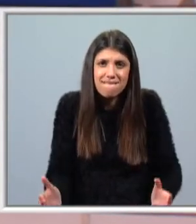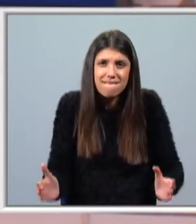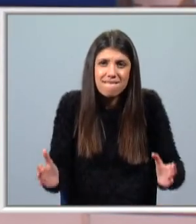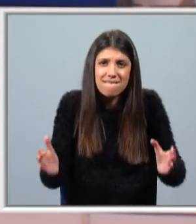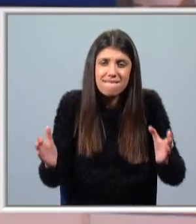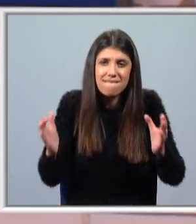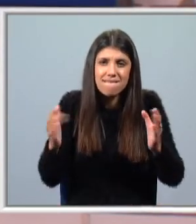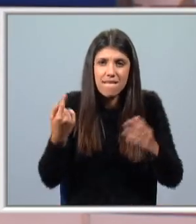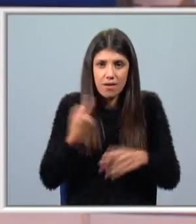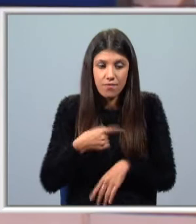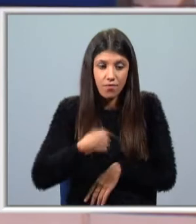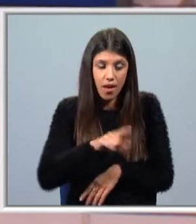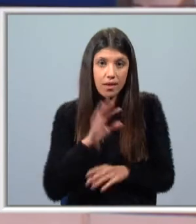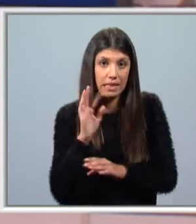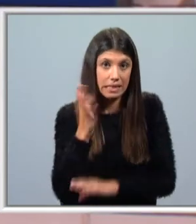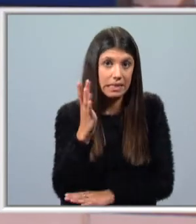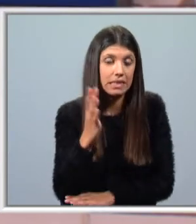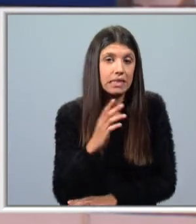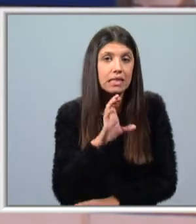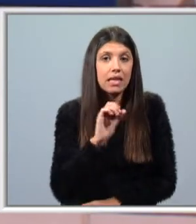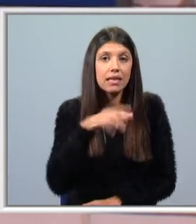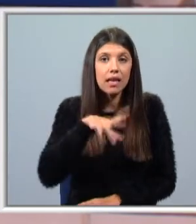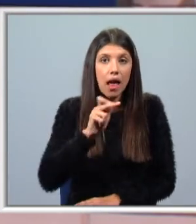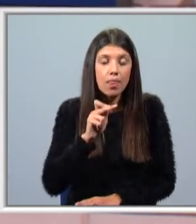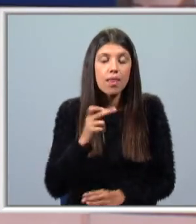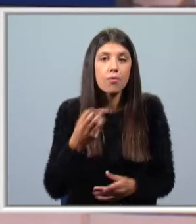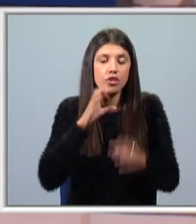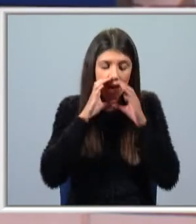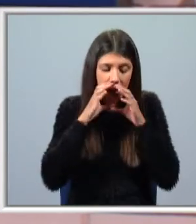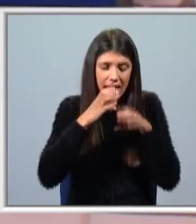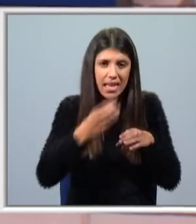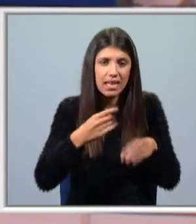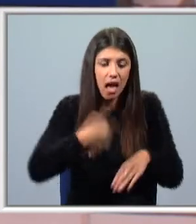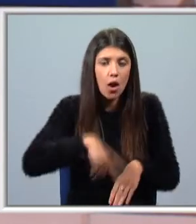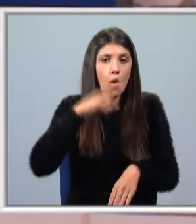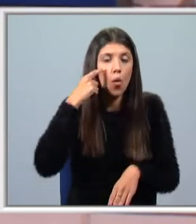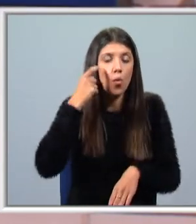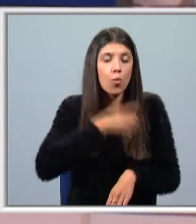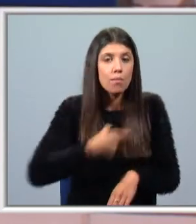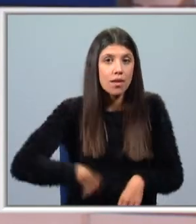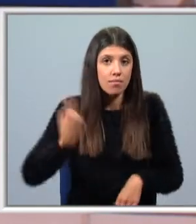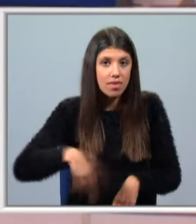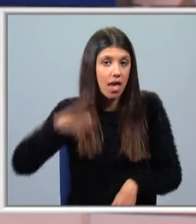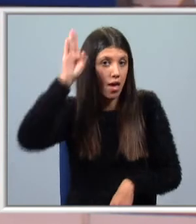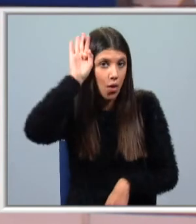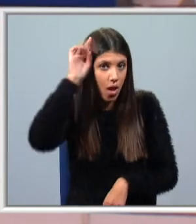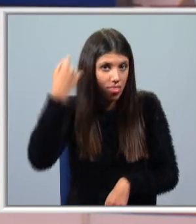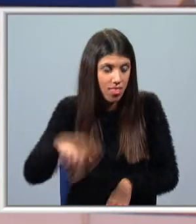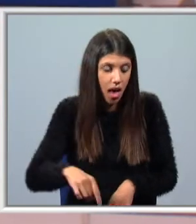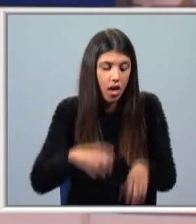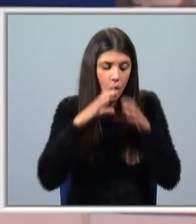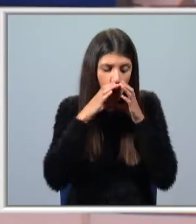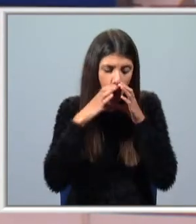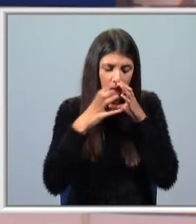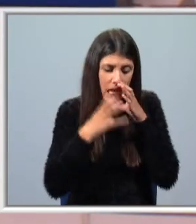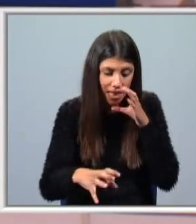príncipe tem orelhas de burro. E depois fechar muito bem a cova. E olhem, foi isso que ele fez, o